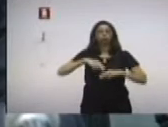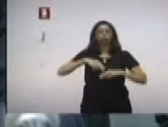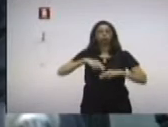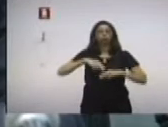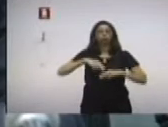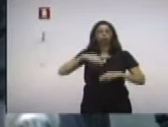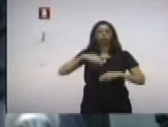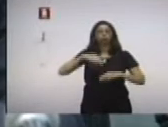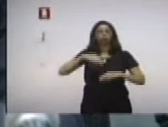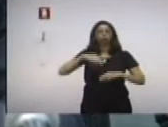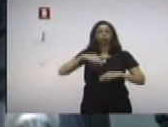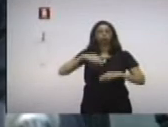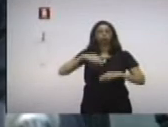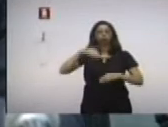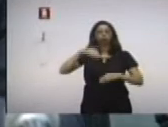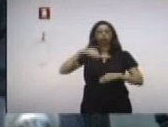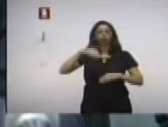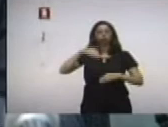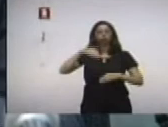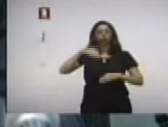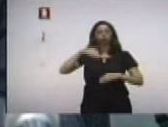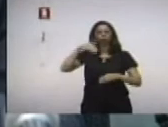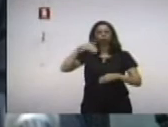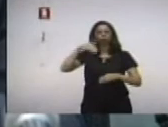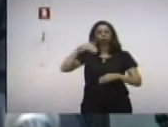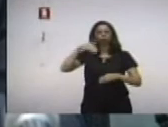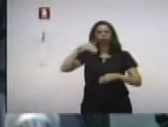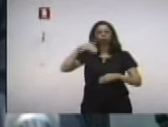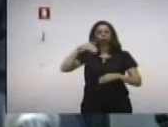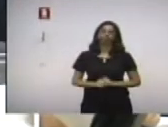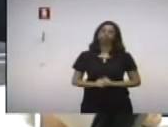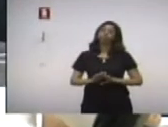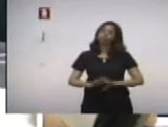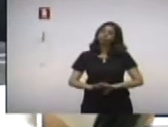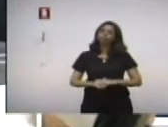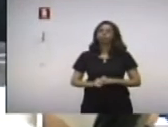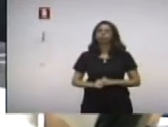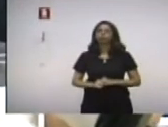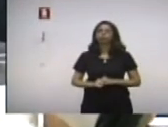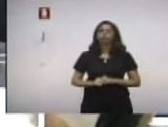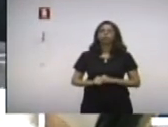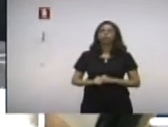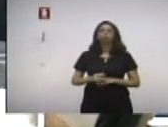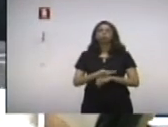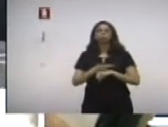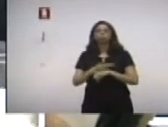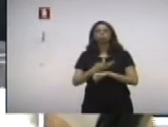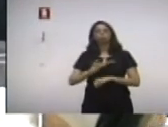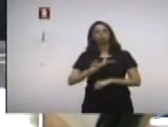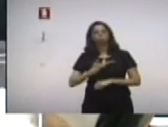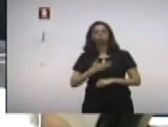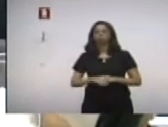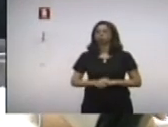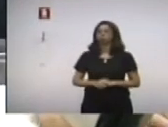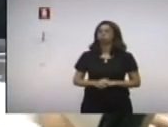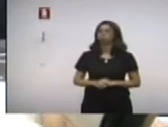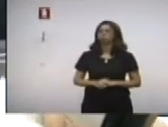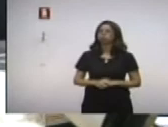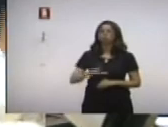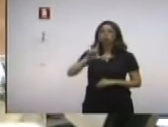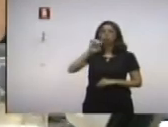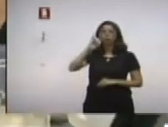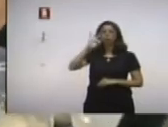derrubado pela câmera e não sendo aprovada pela câmara e buscando um amigo antigo aqui da casa hálito